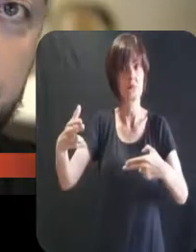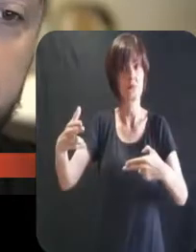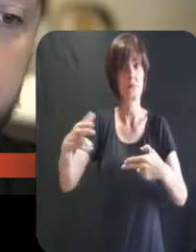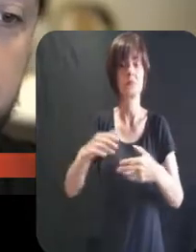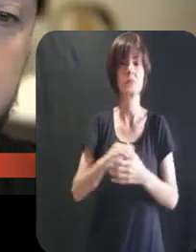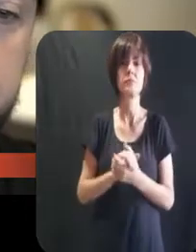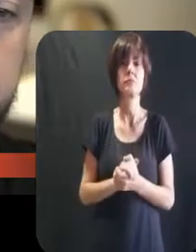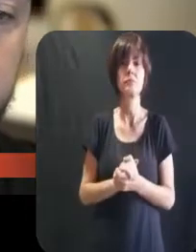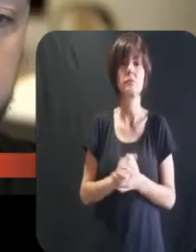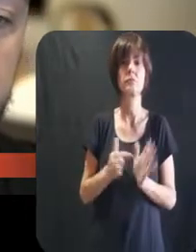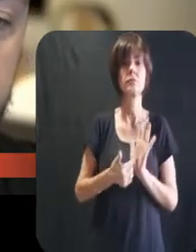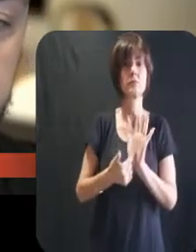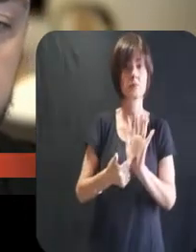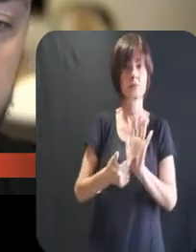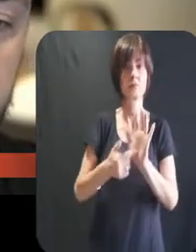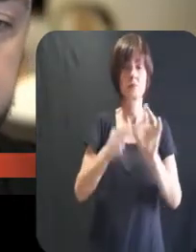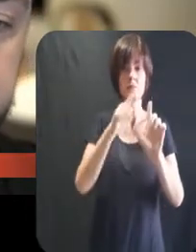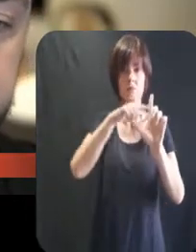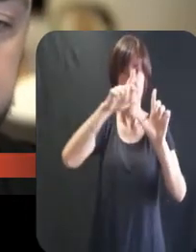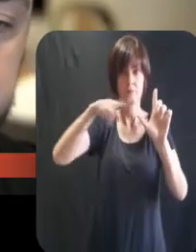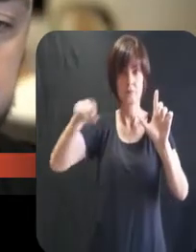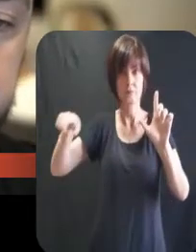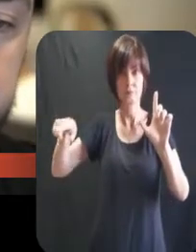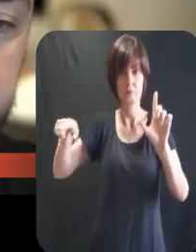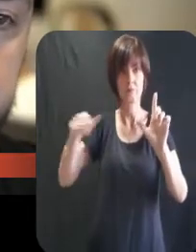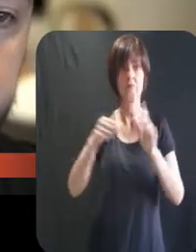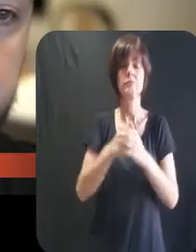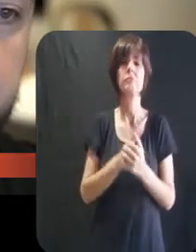morreram pessoas na China. Eu vou pegar os números aqui.